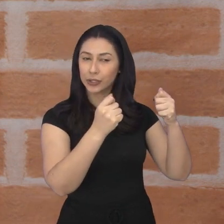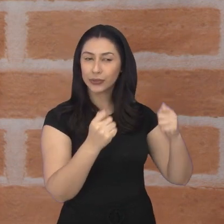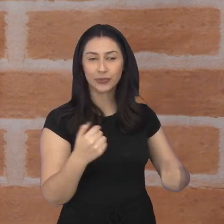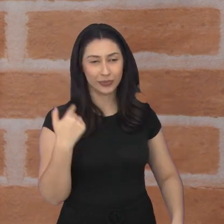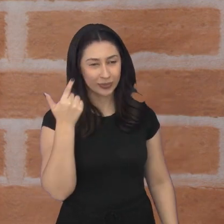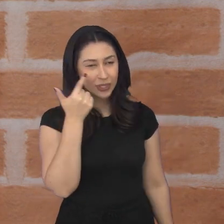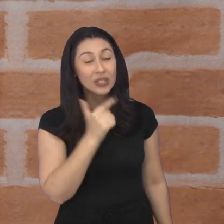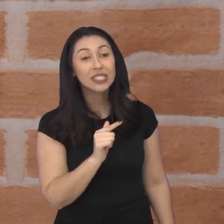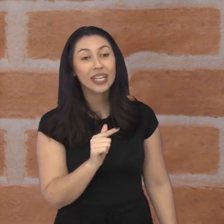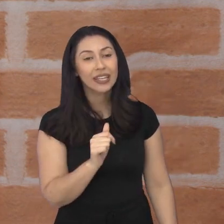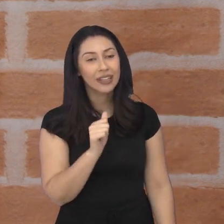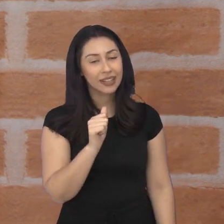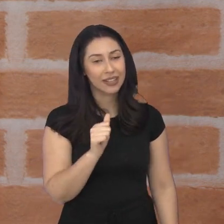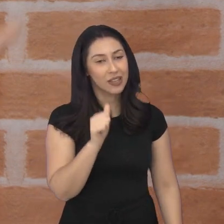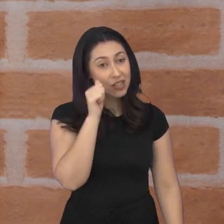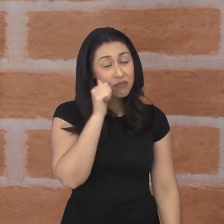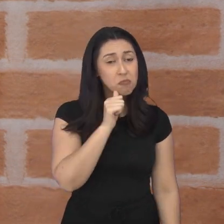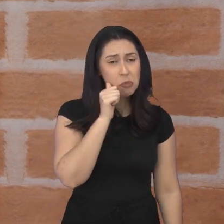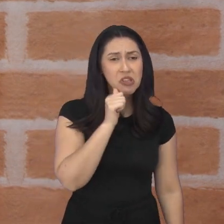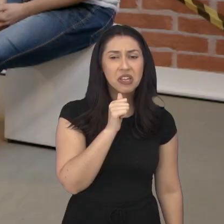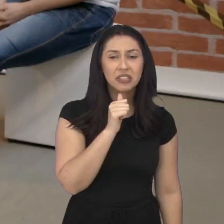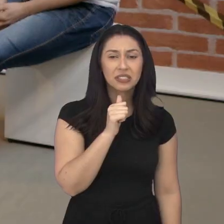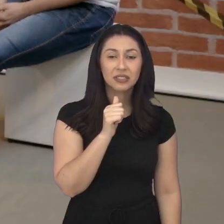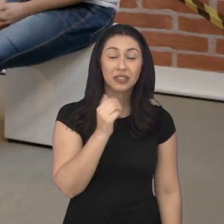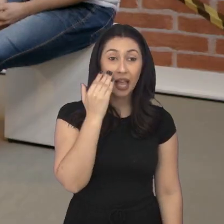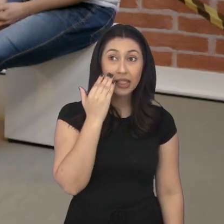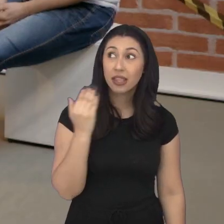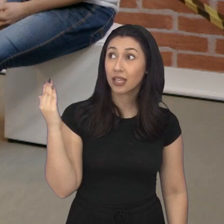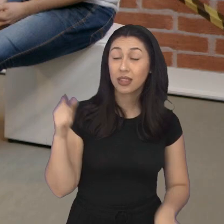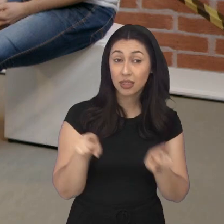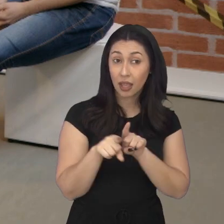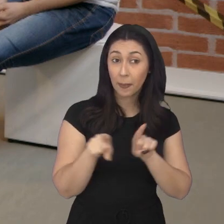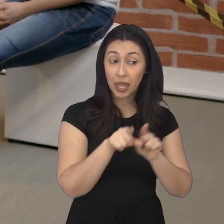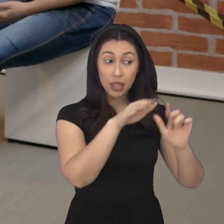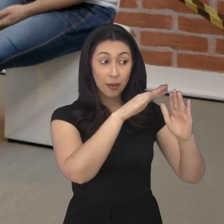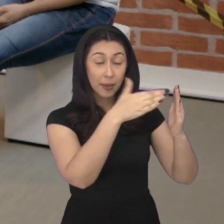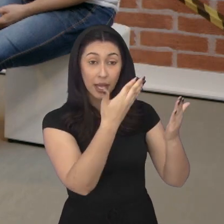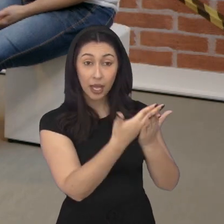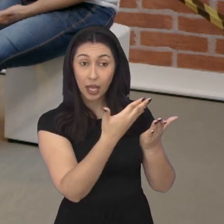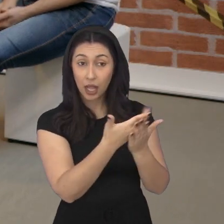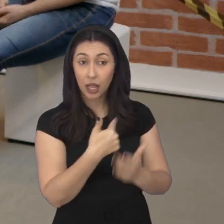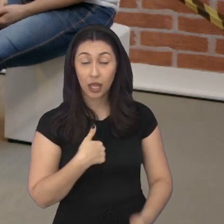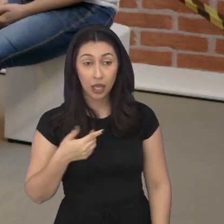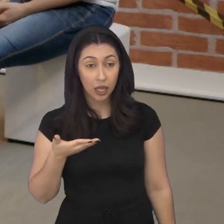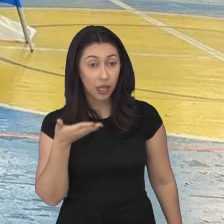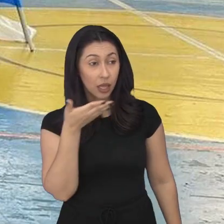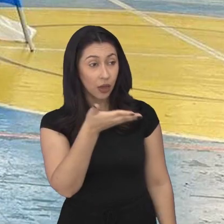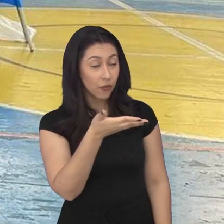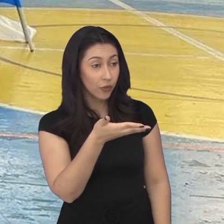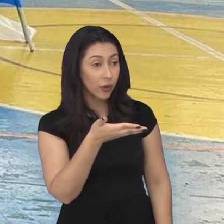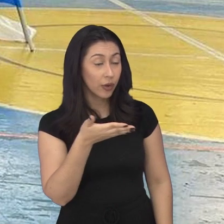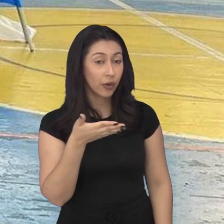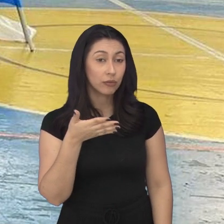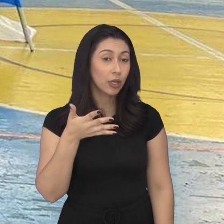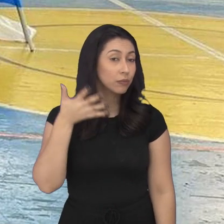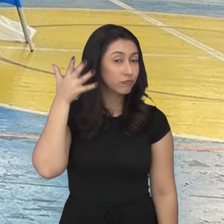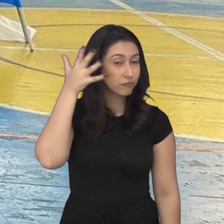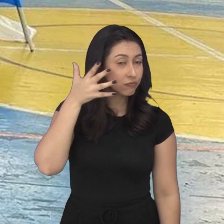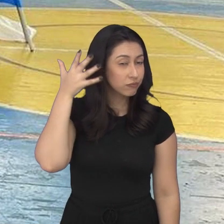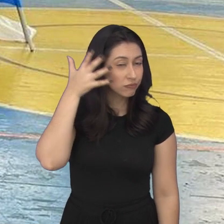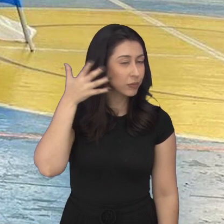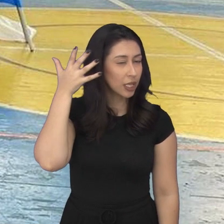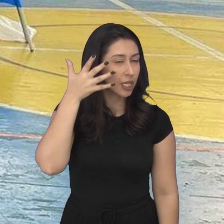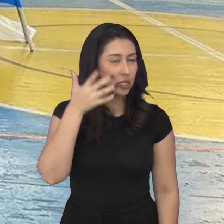controle, né? E as meninas realmente, nós não somos... Aqui foi numa escola recentemente que eu fui, né? Aqui de São José dos Campos, falando, também, né?